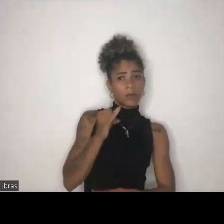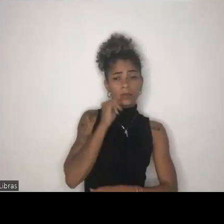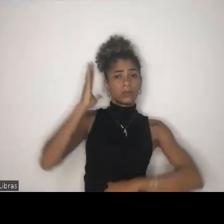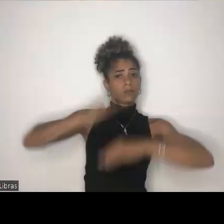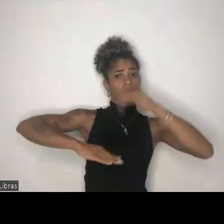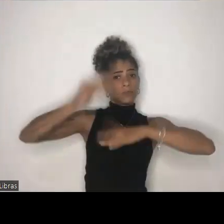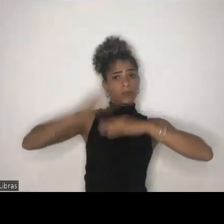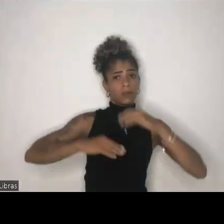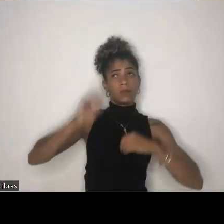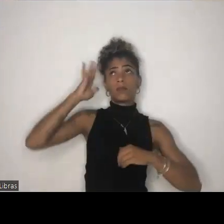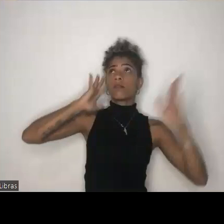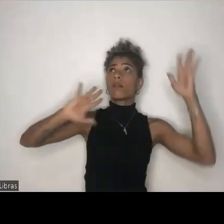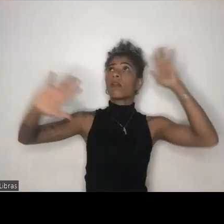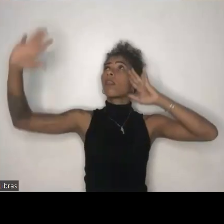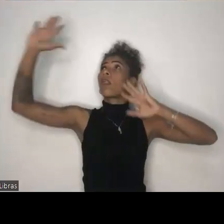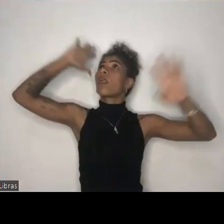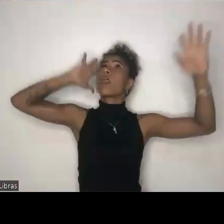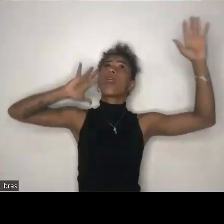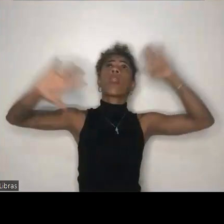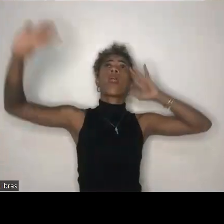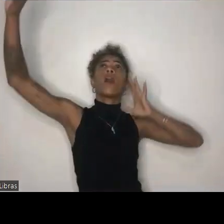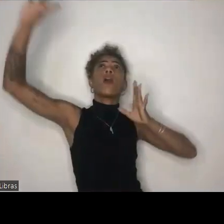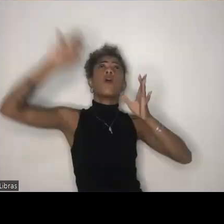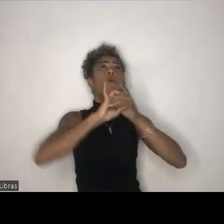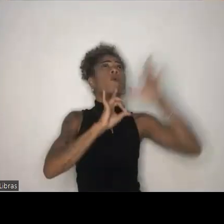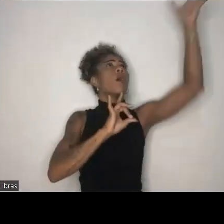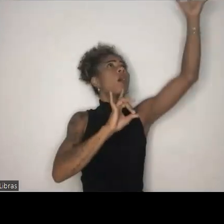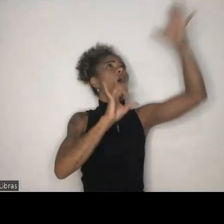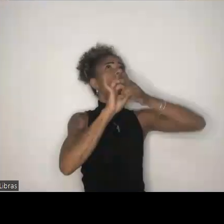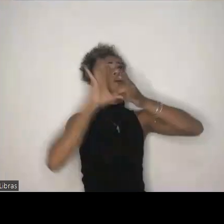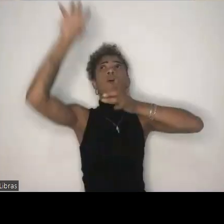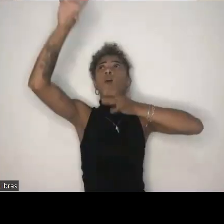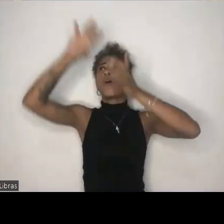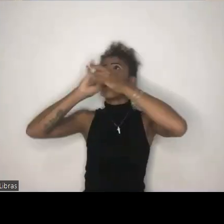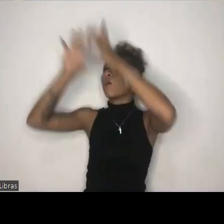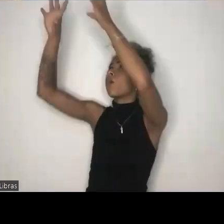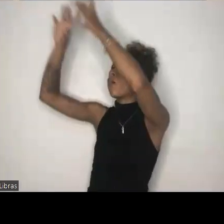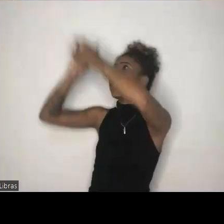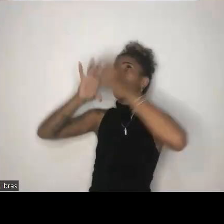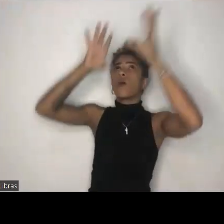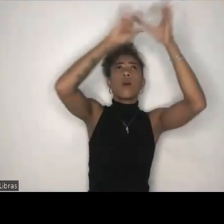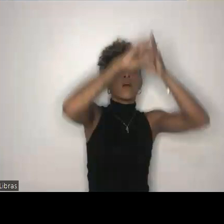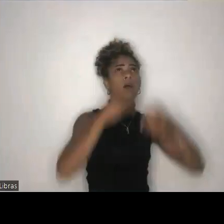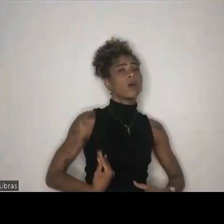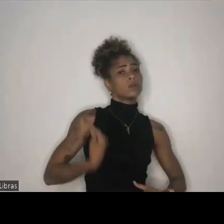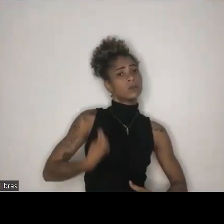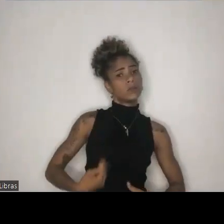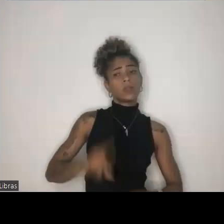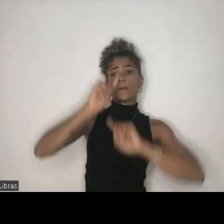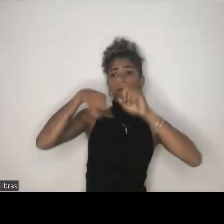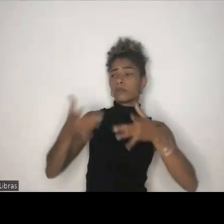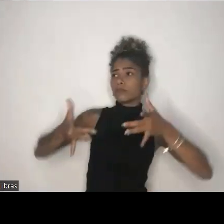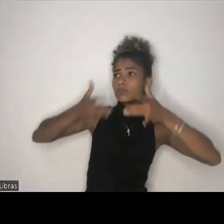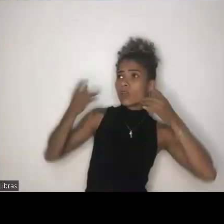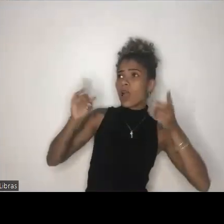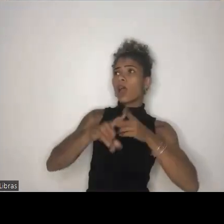no mundo da lua né Essa em primeiro na pintura pensando na existência depois eu vivendo dentro de teatro vivendo